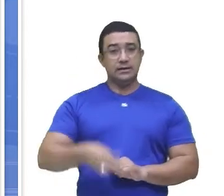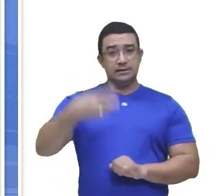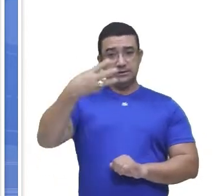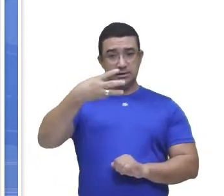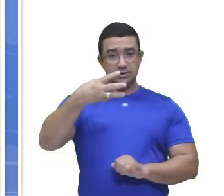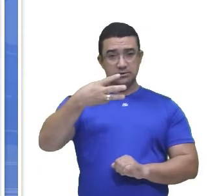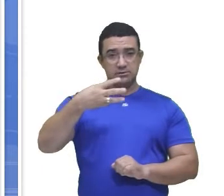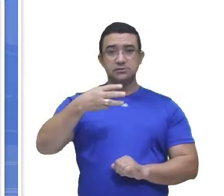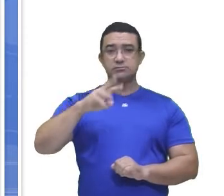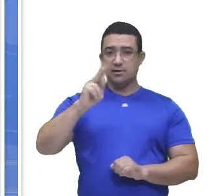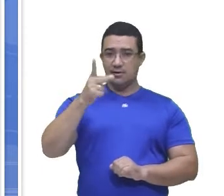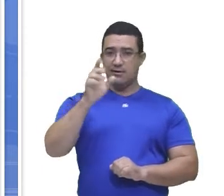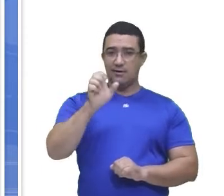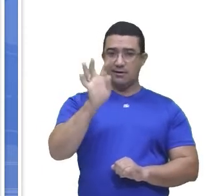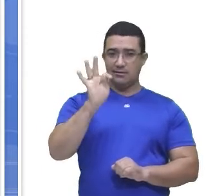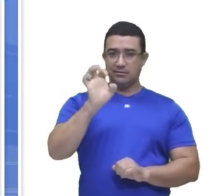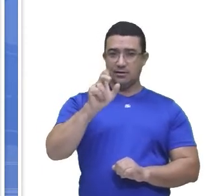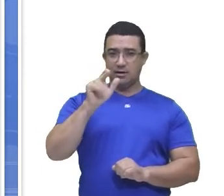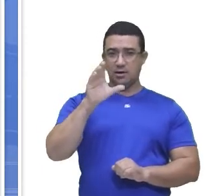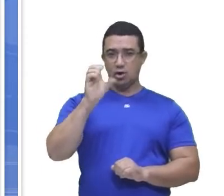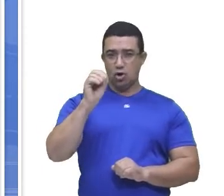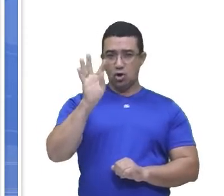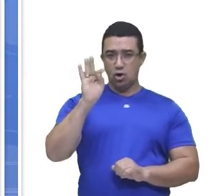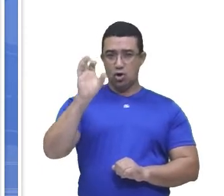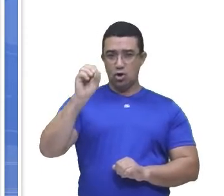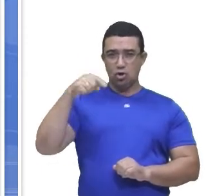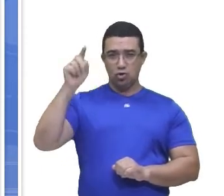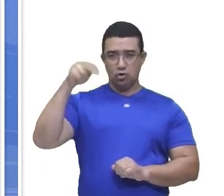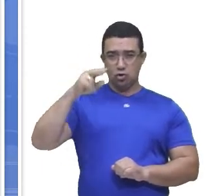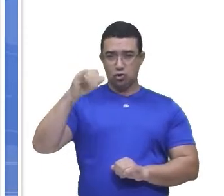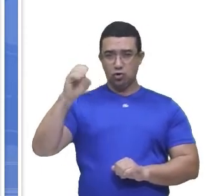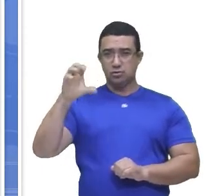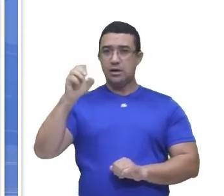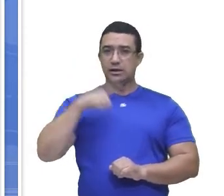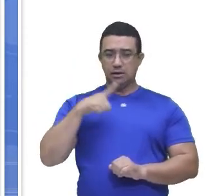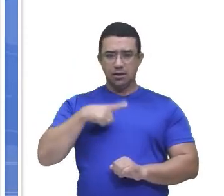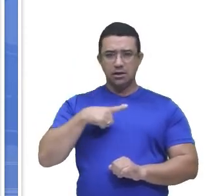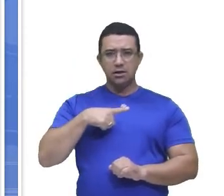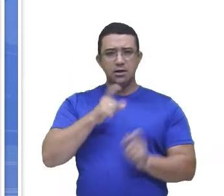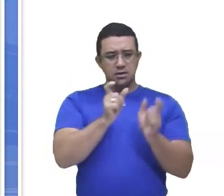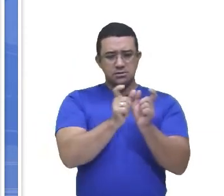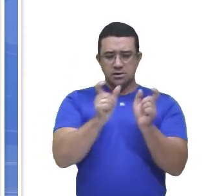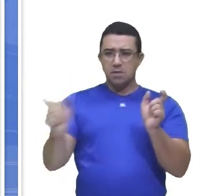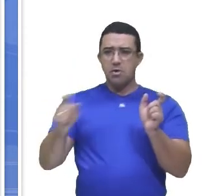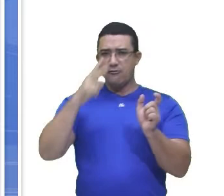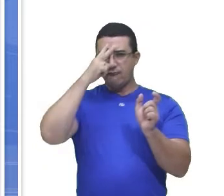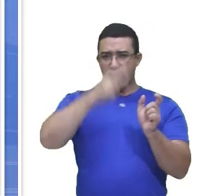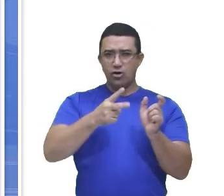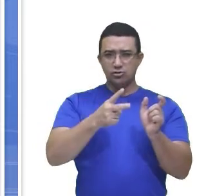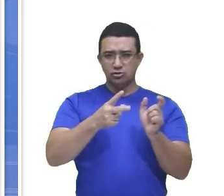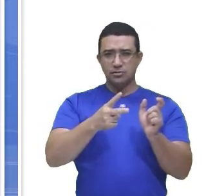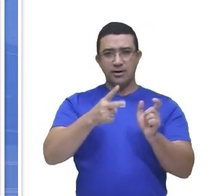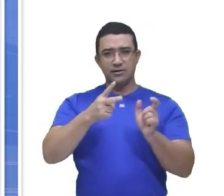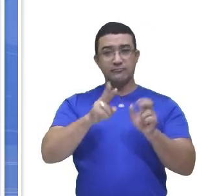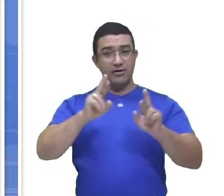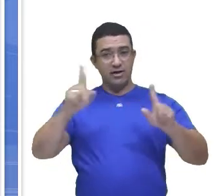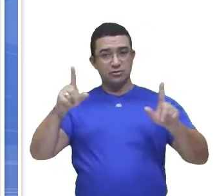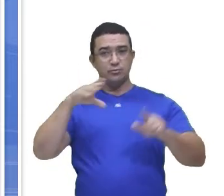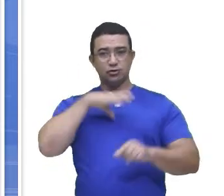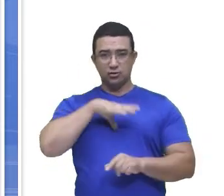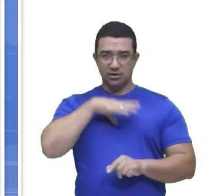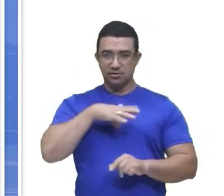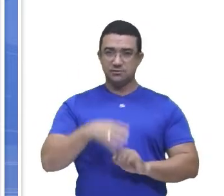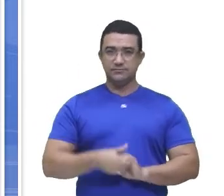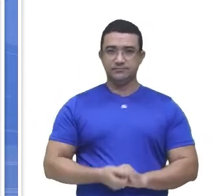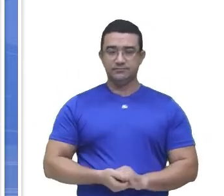os heterotônicos têm tonicidade diferentes entre o espanhol e o português. E aí vocês sabem muito bem, porque eu expliquei ontem